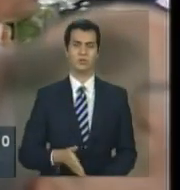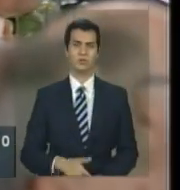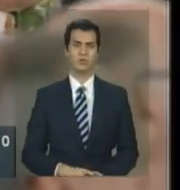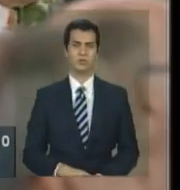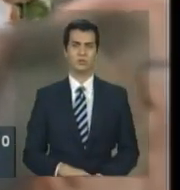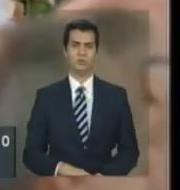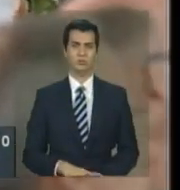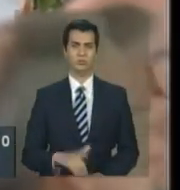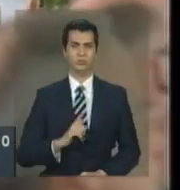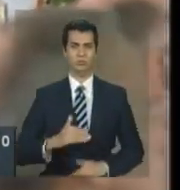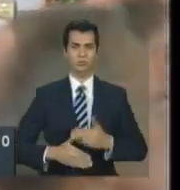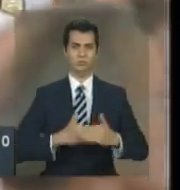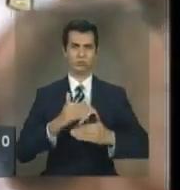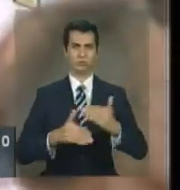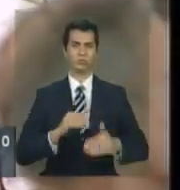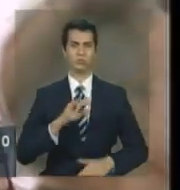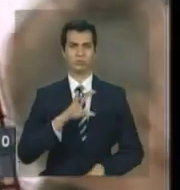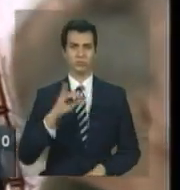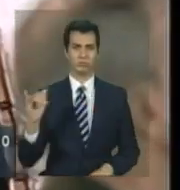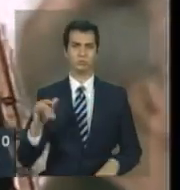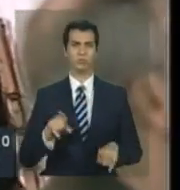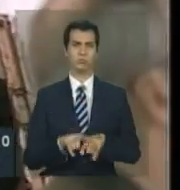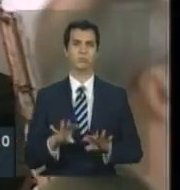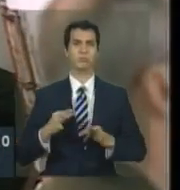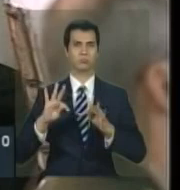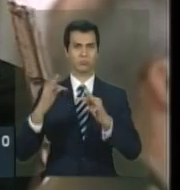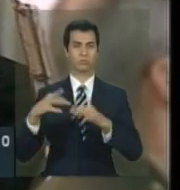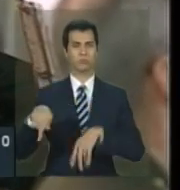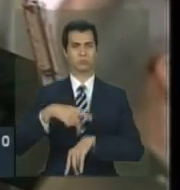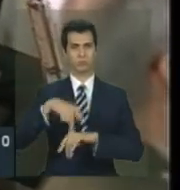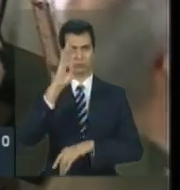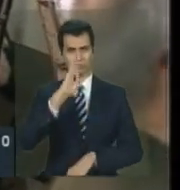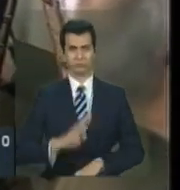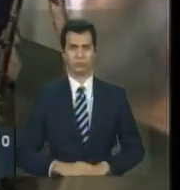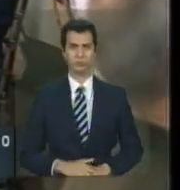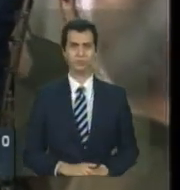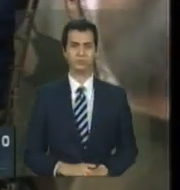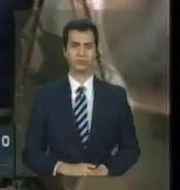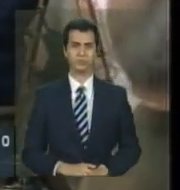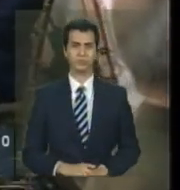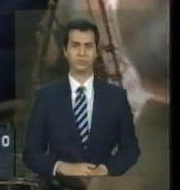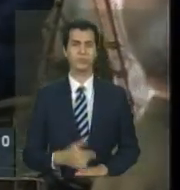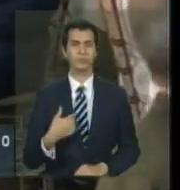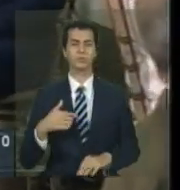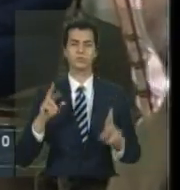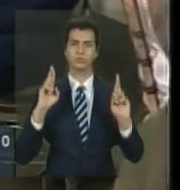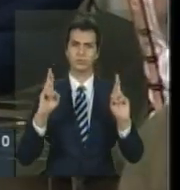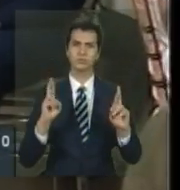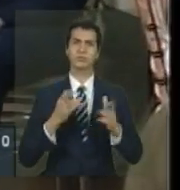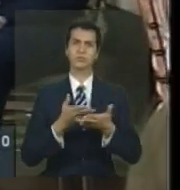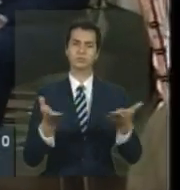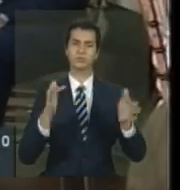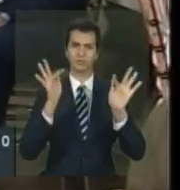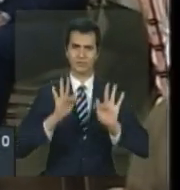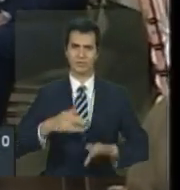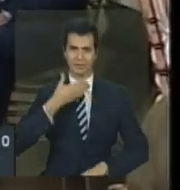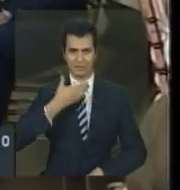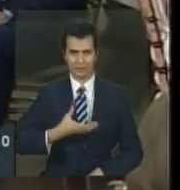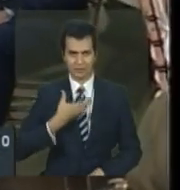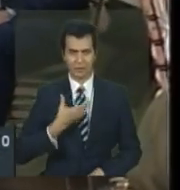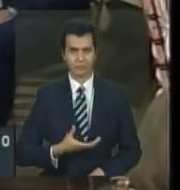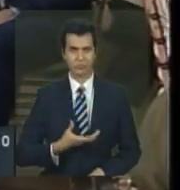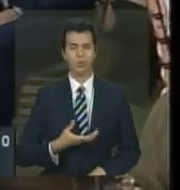no desenvolvimento científico e tecnológico do país. Desejo um Feliz Natal e um próspero Ano